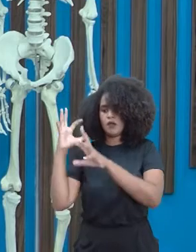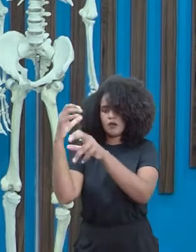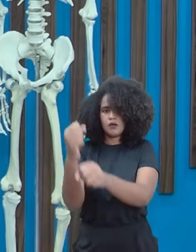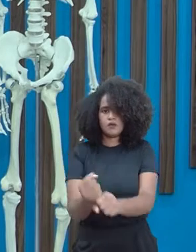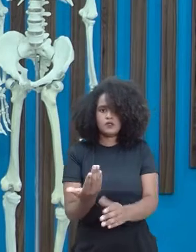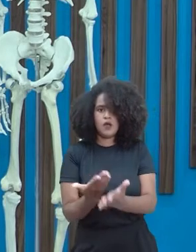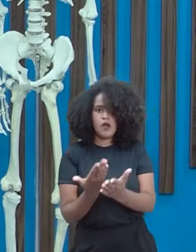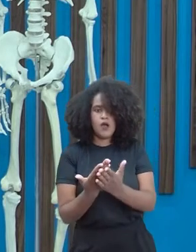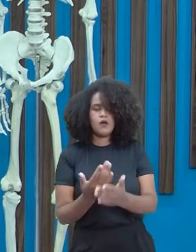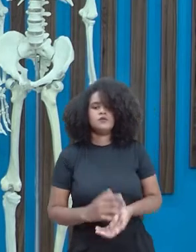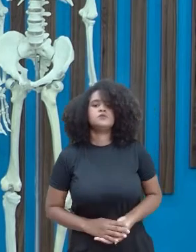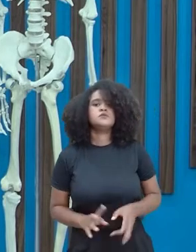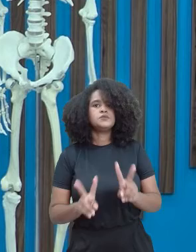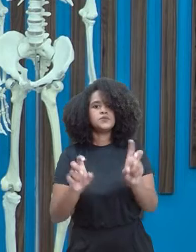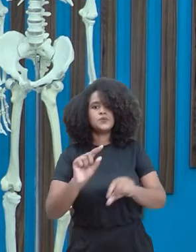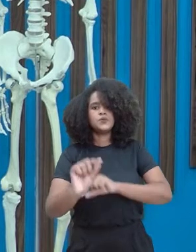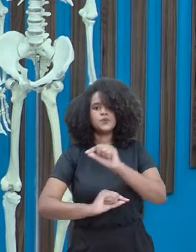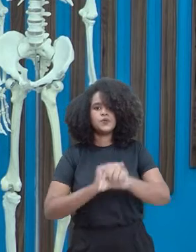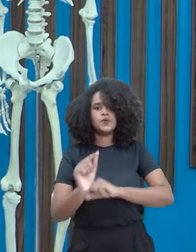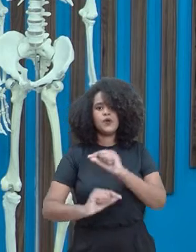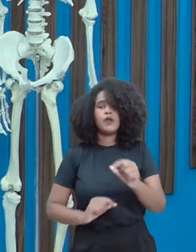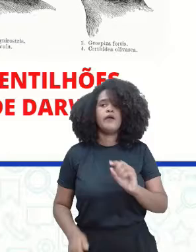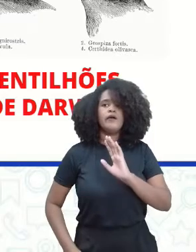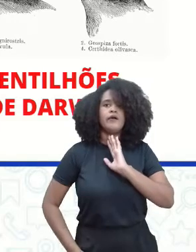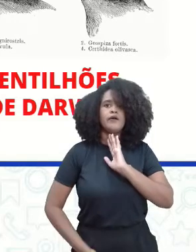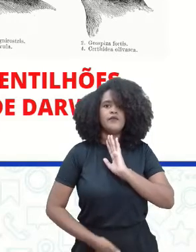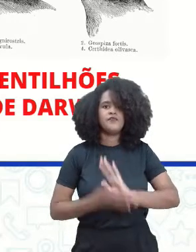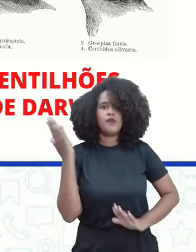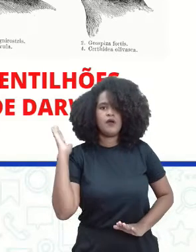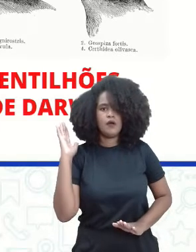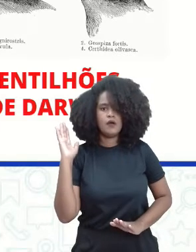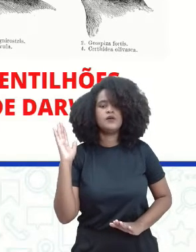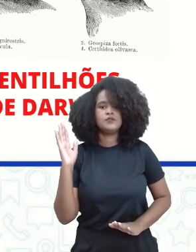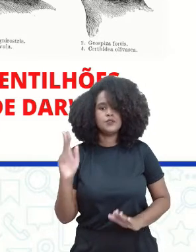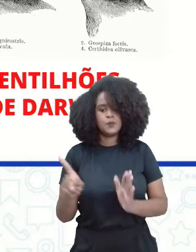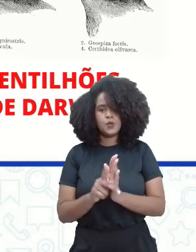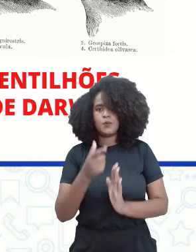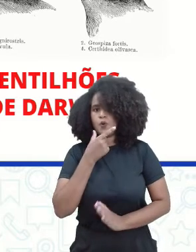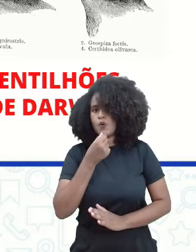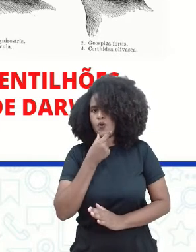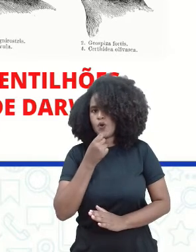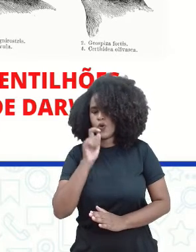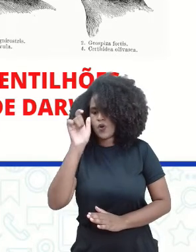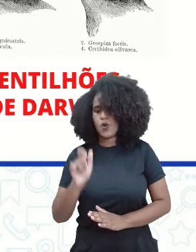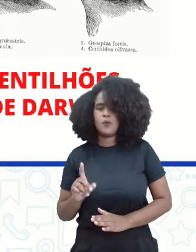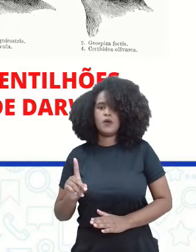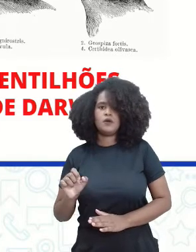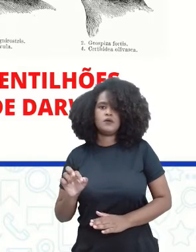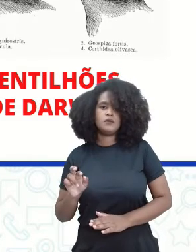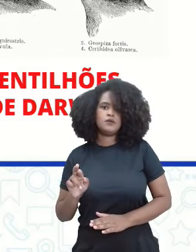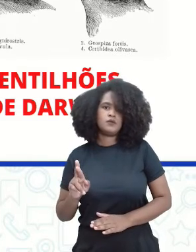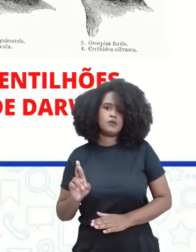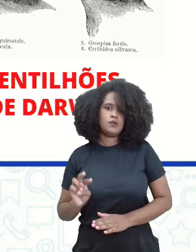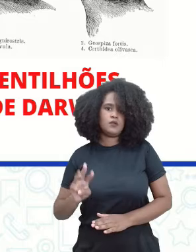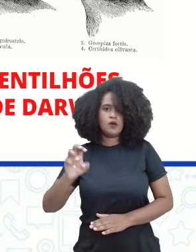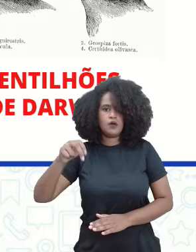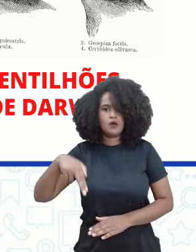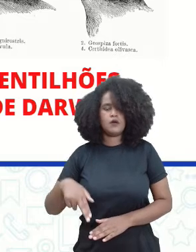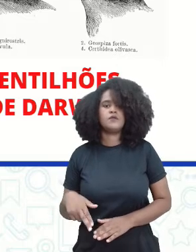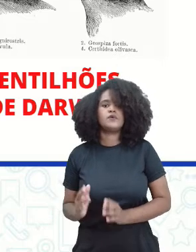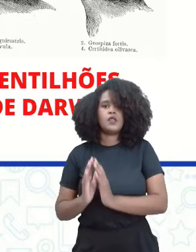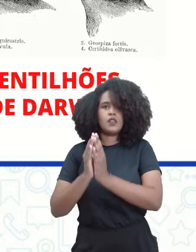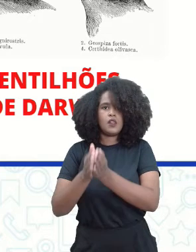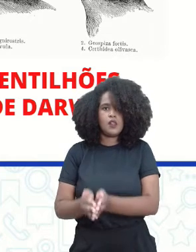rapidinho, né? Falamos sobre a viagem, né? A viagem aí de Charles Darwin, e nessa viagem, né, no